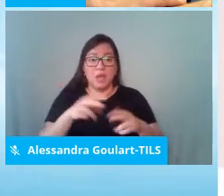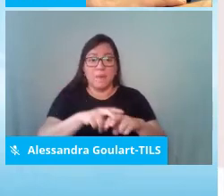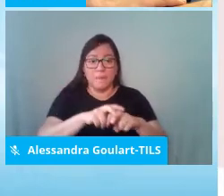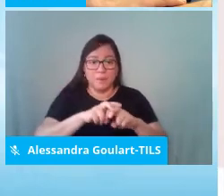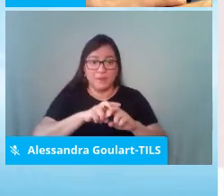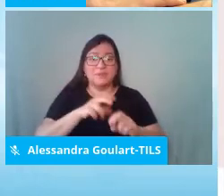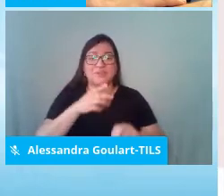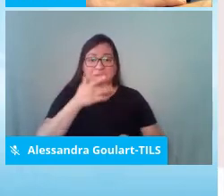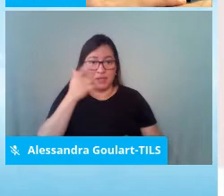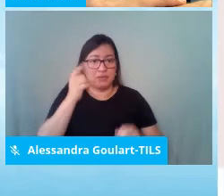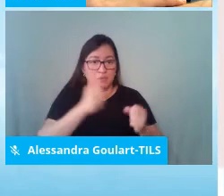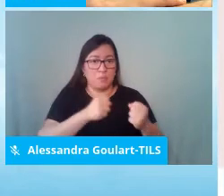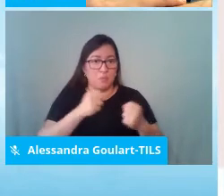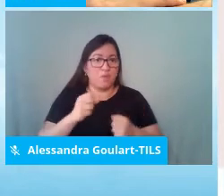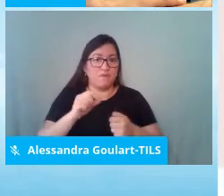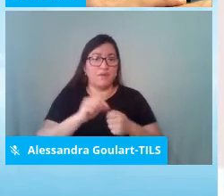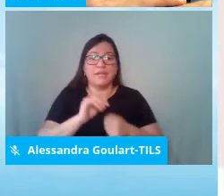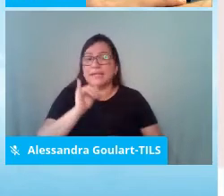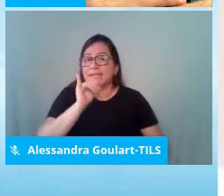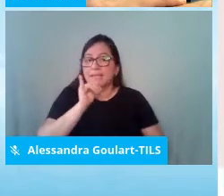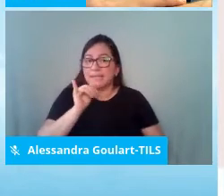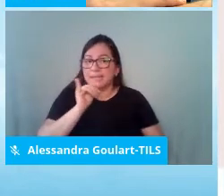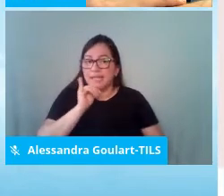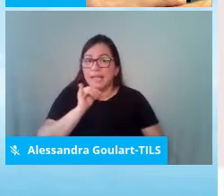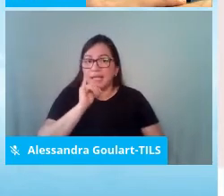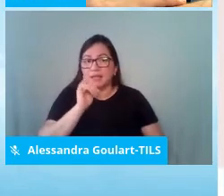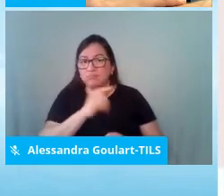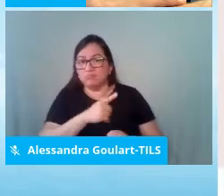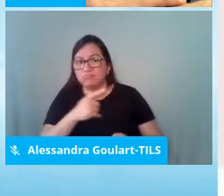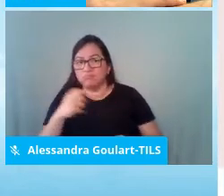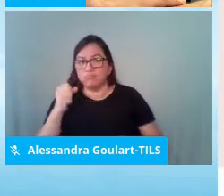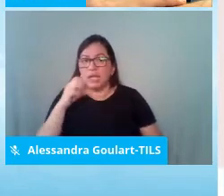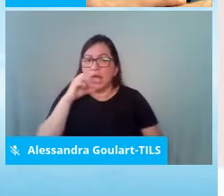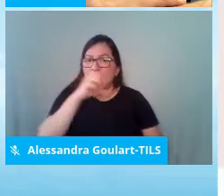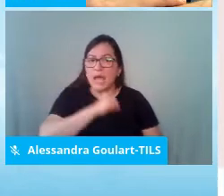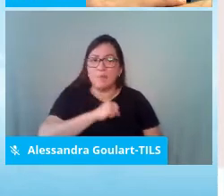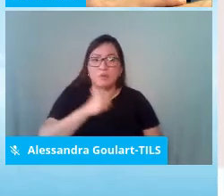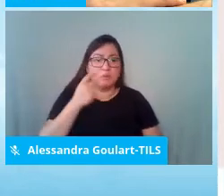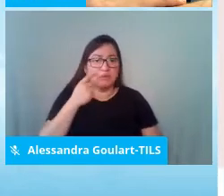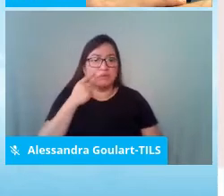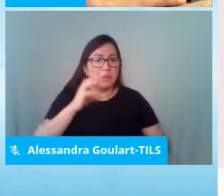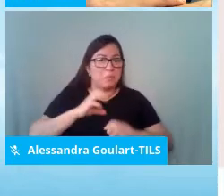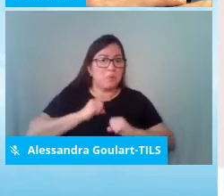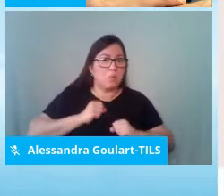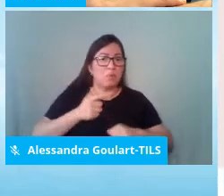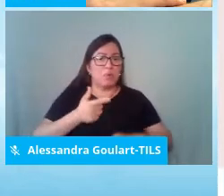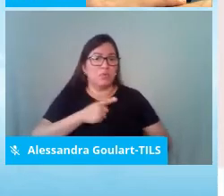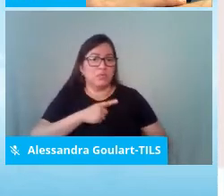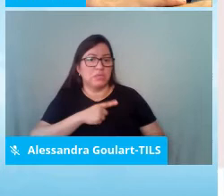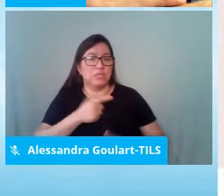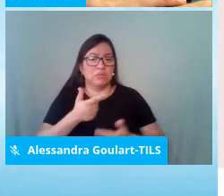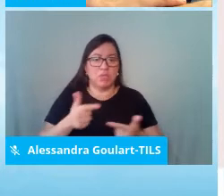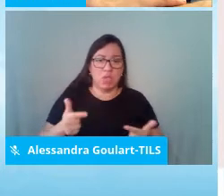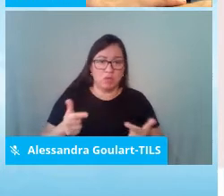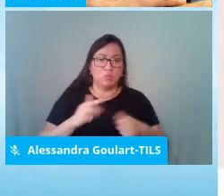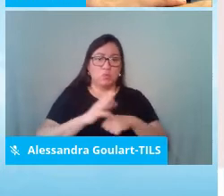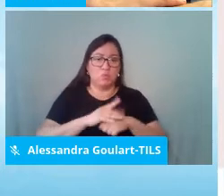nas gestantes e pós-aborto, e a gente consegue